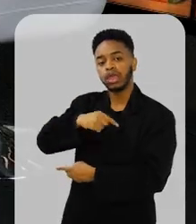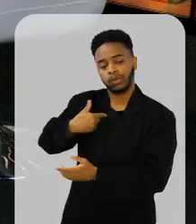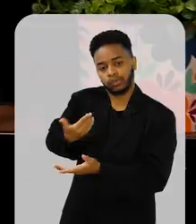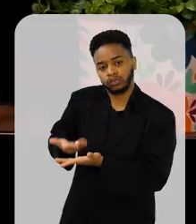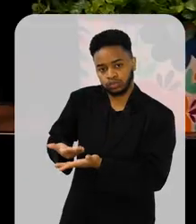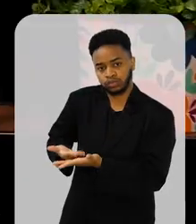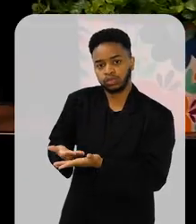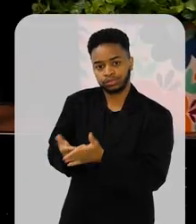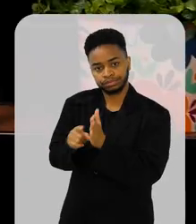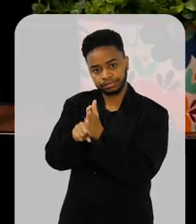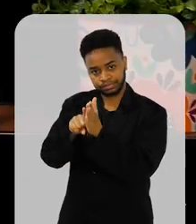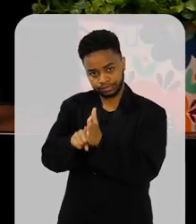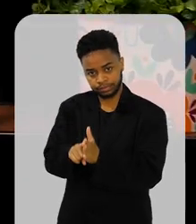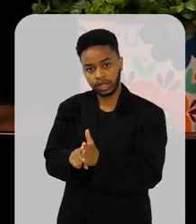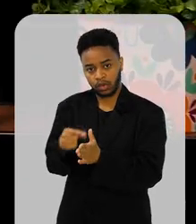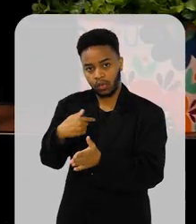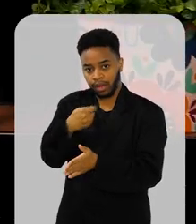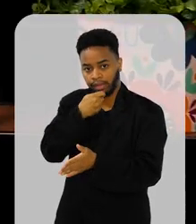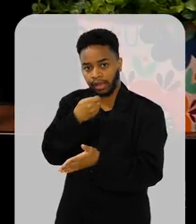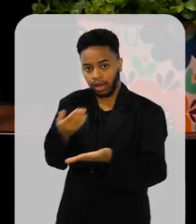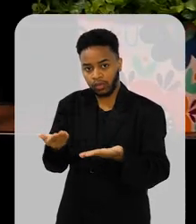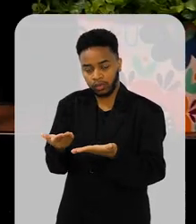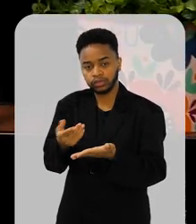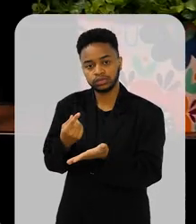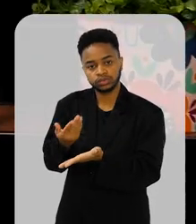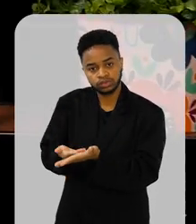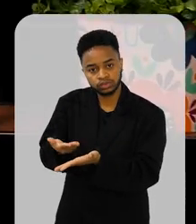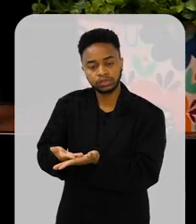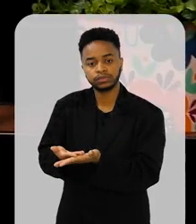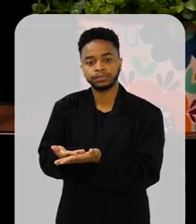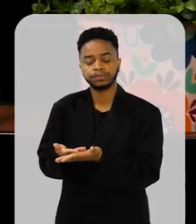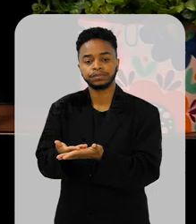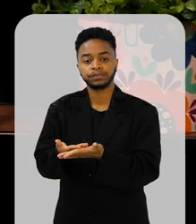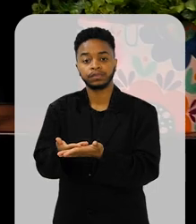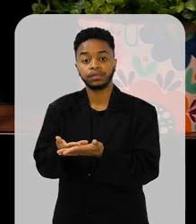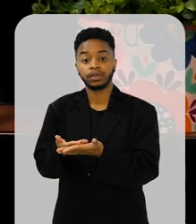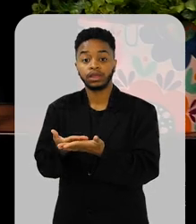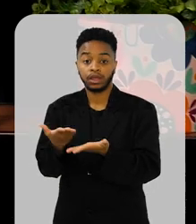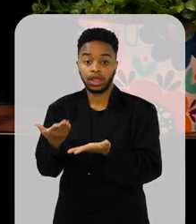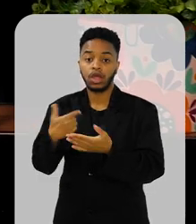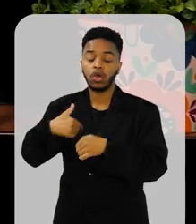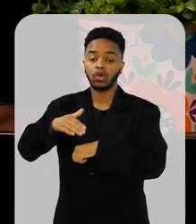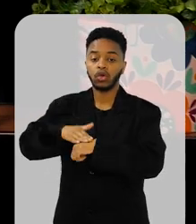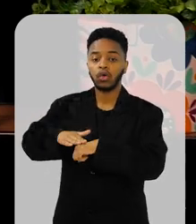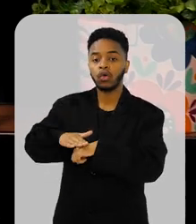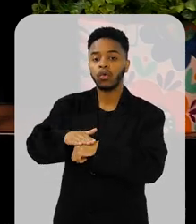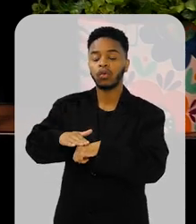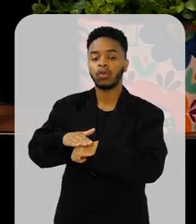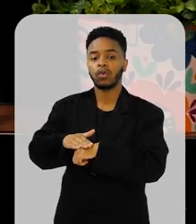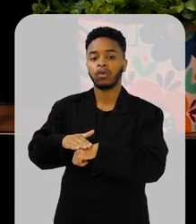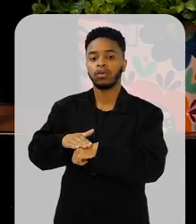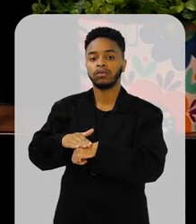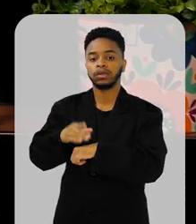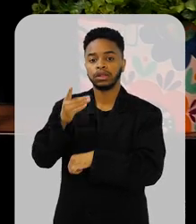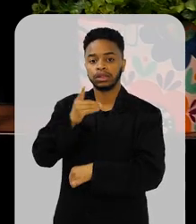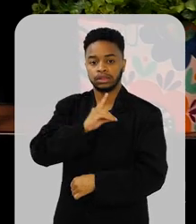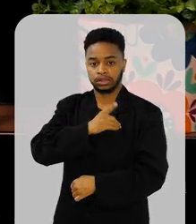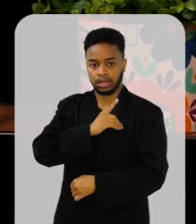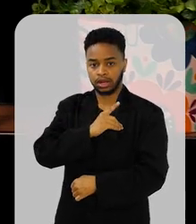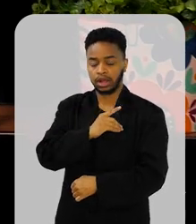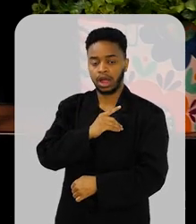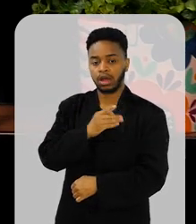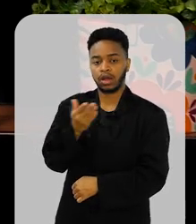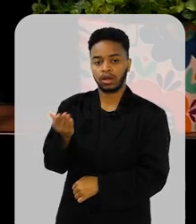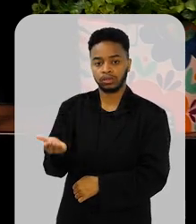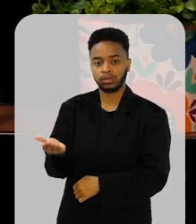eu estou fazendo um estudo e até conversei muito com o